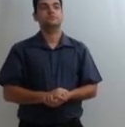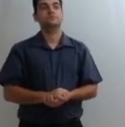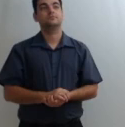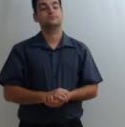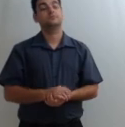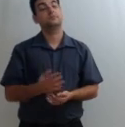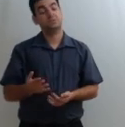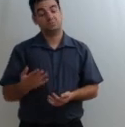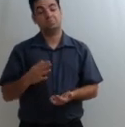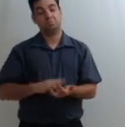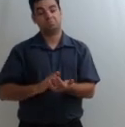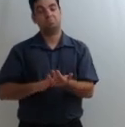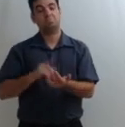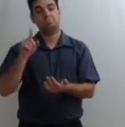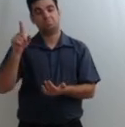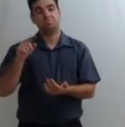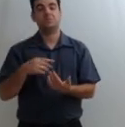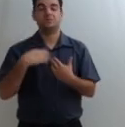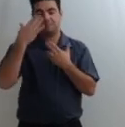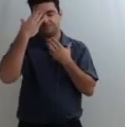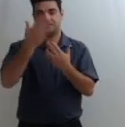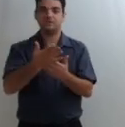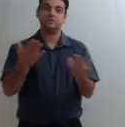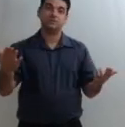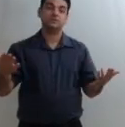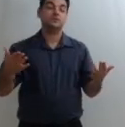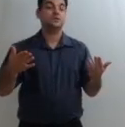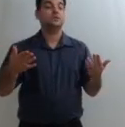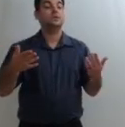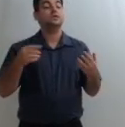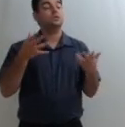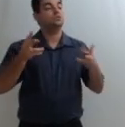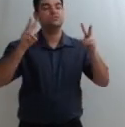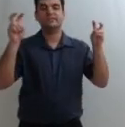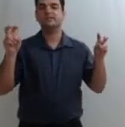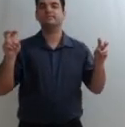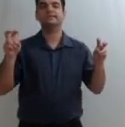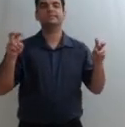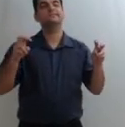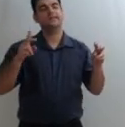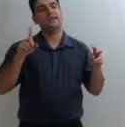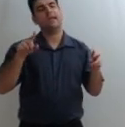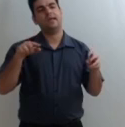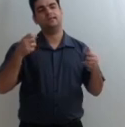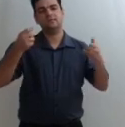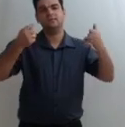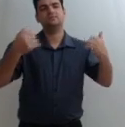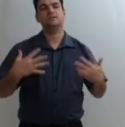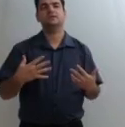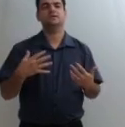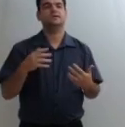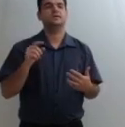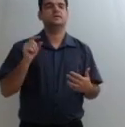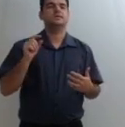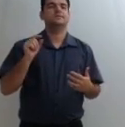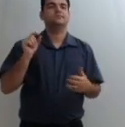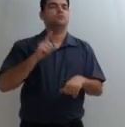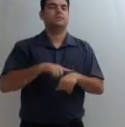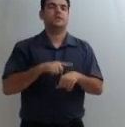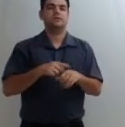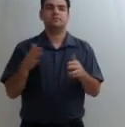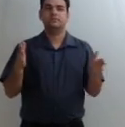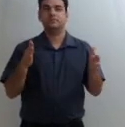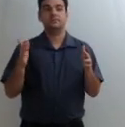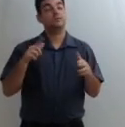discussão das condições do livramento condicional relacionadas à falta